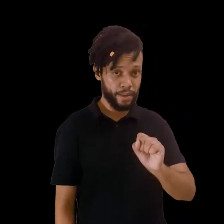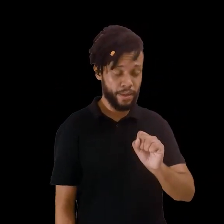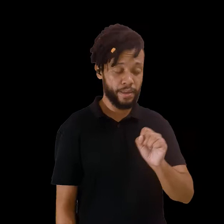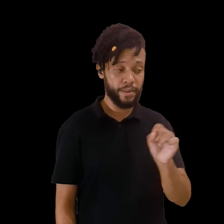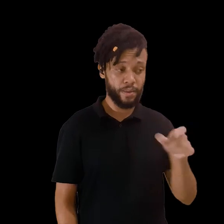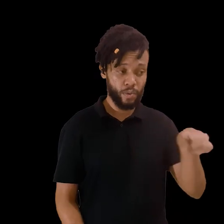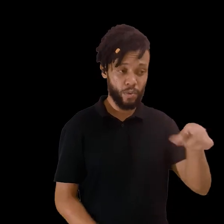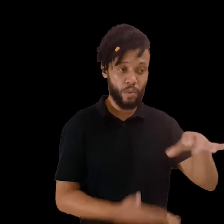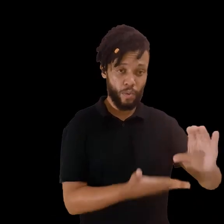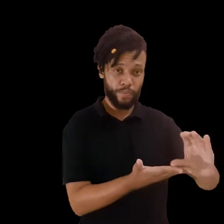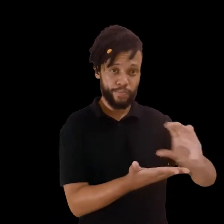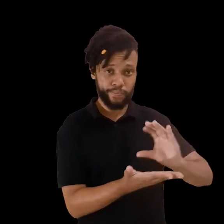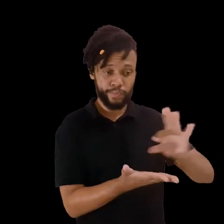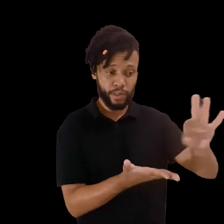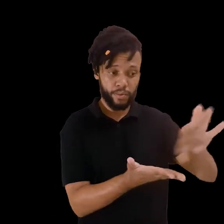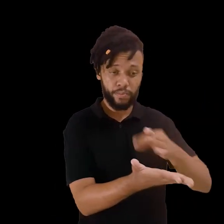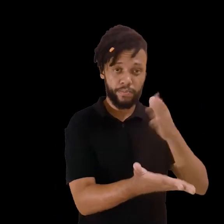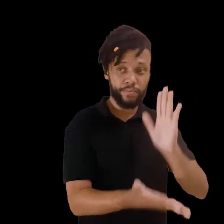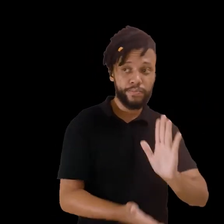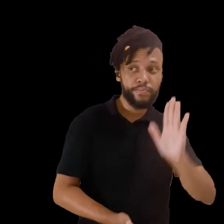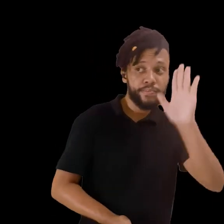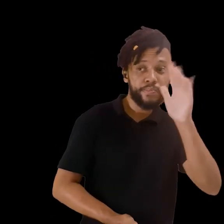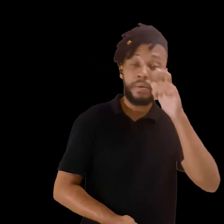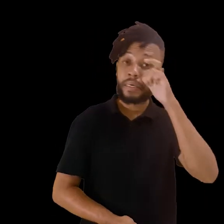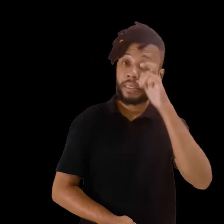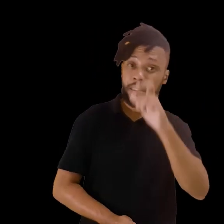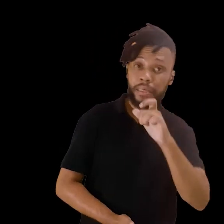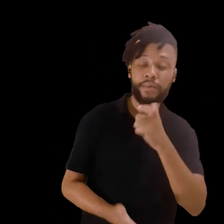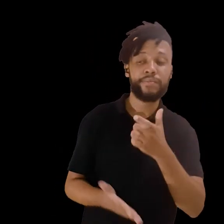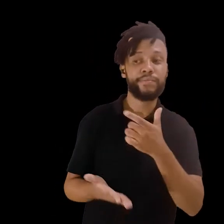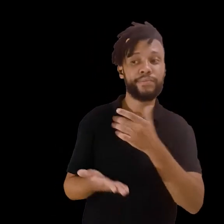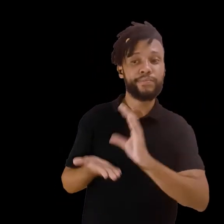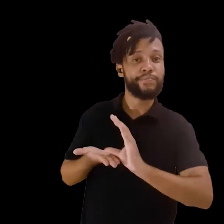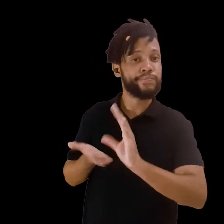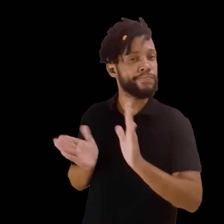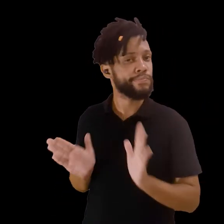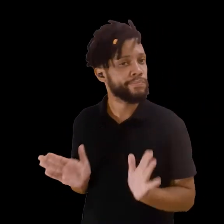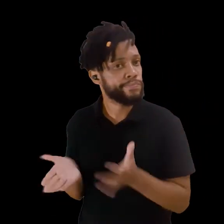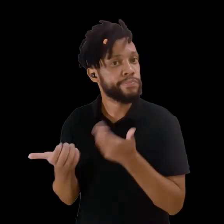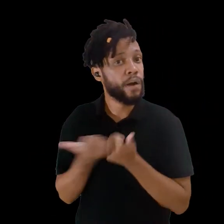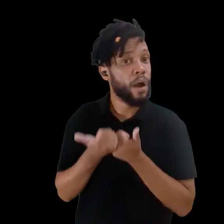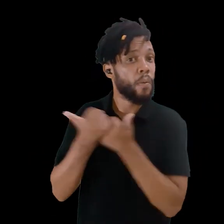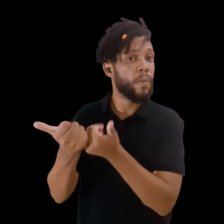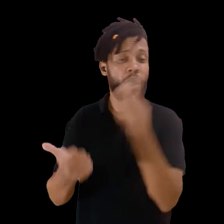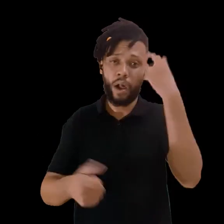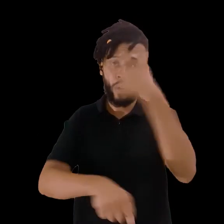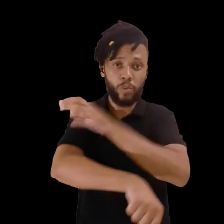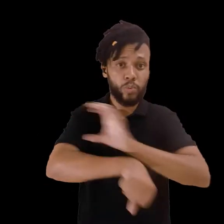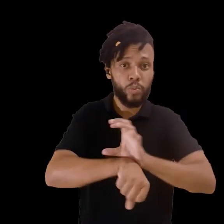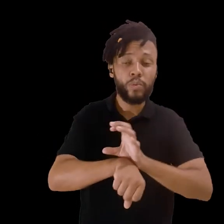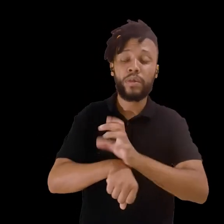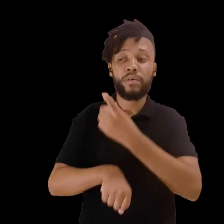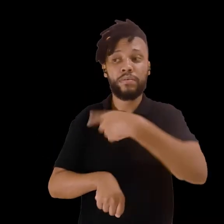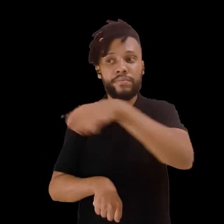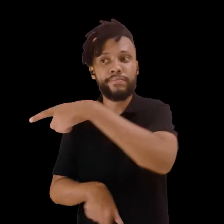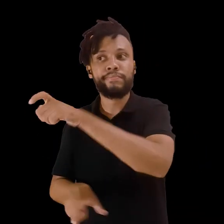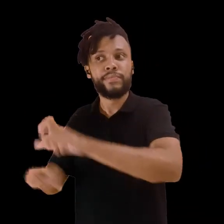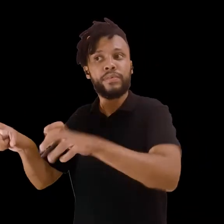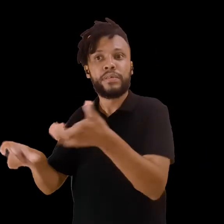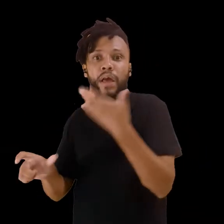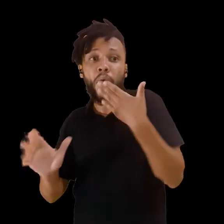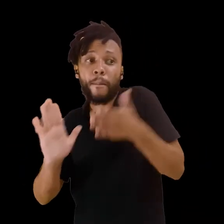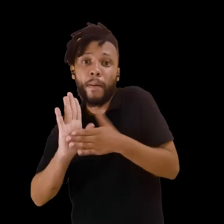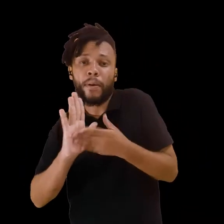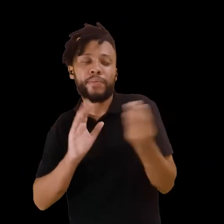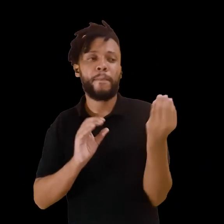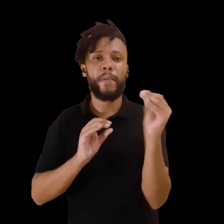tanto o patrocinador deve se inscrever como interessado em incentivar a cultura, quanto as proponentes devem colocar as suas